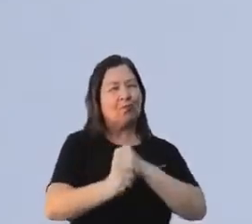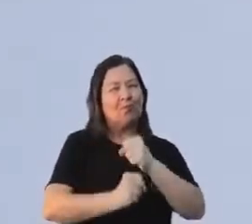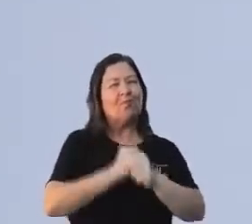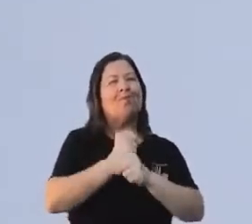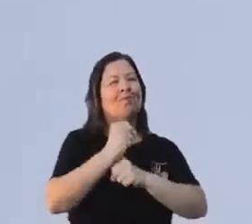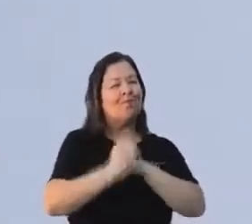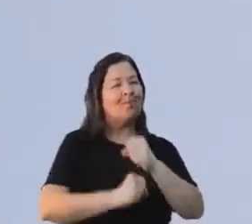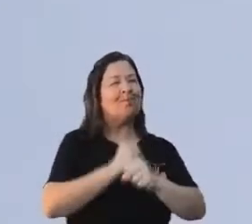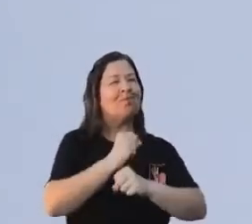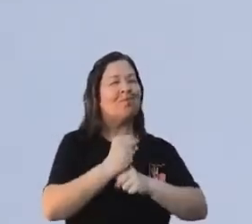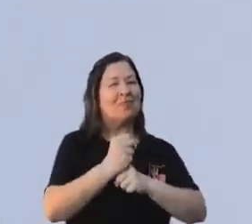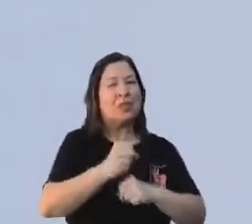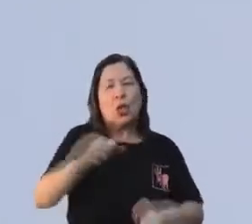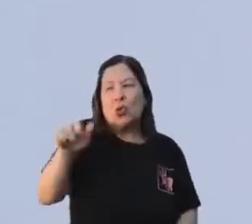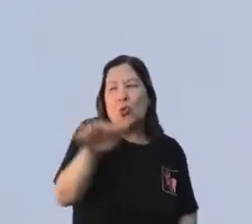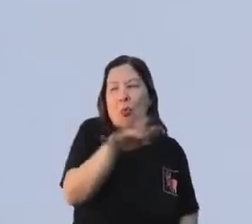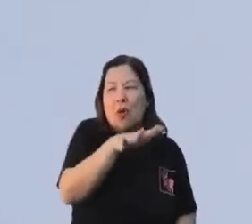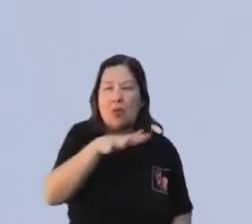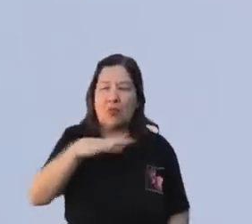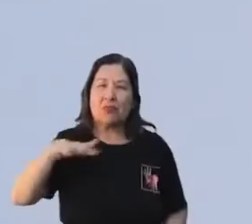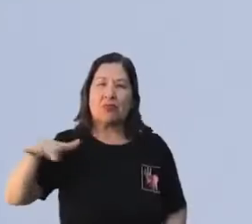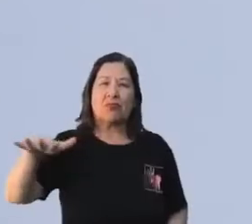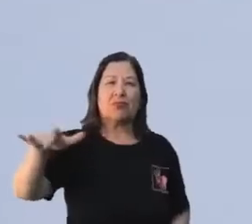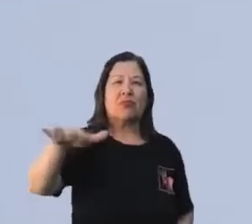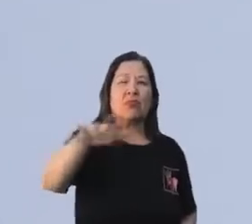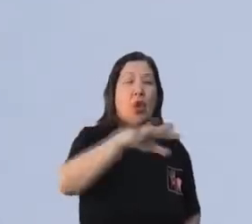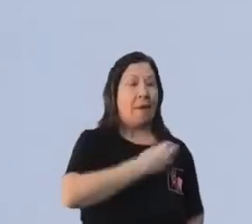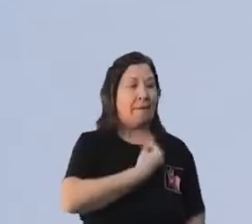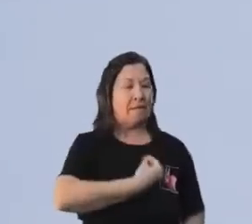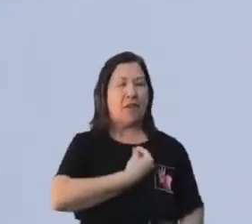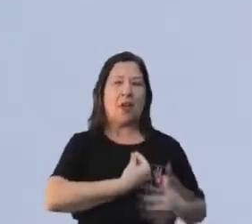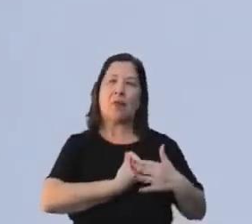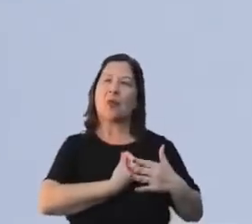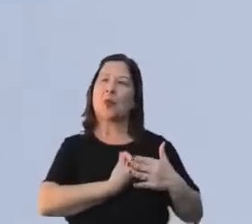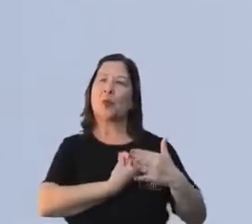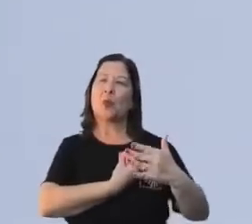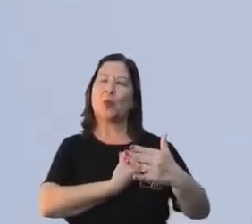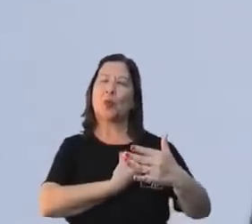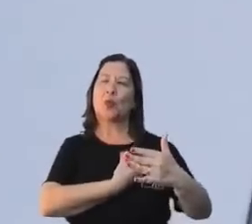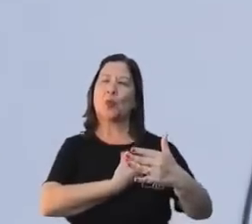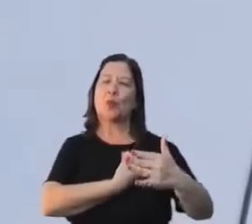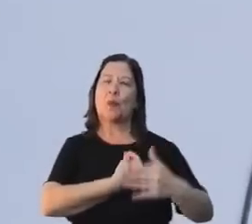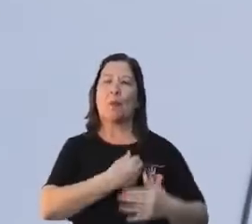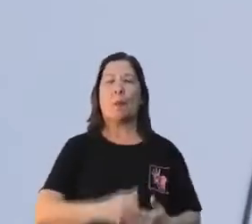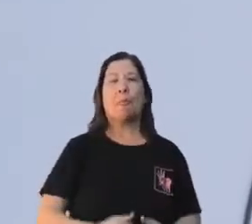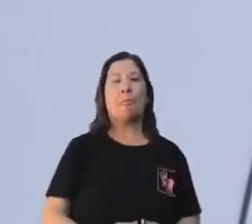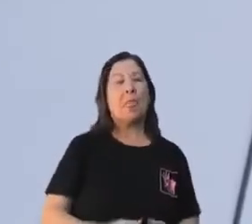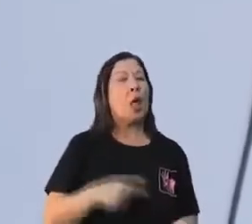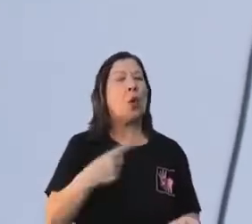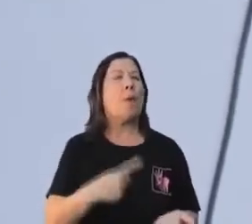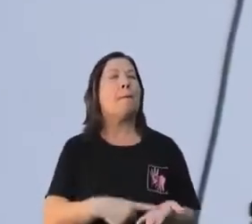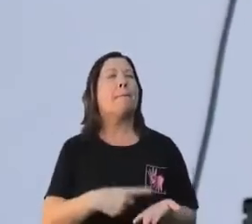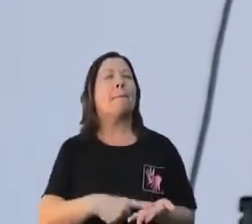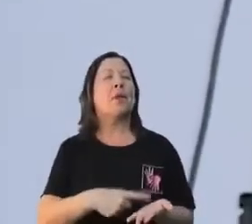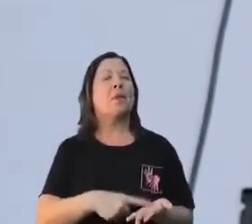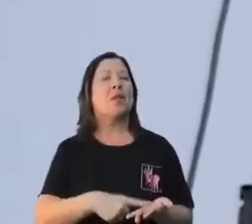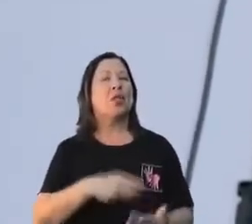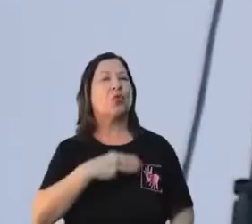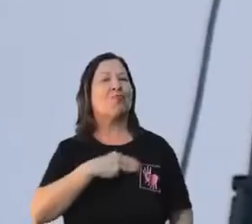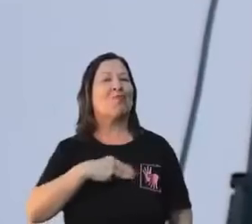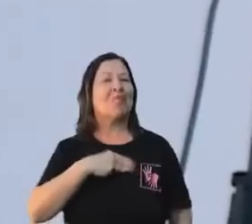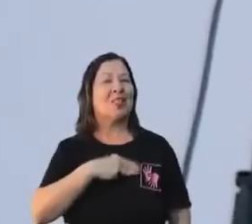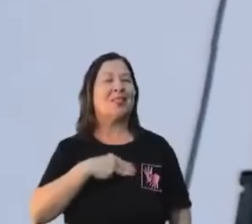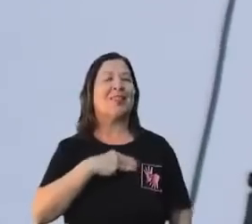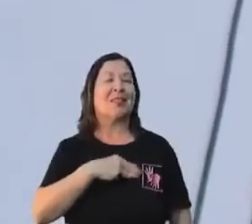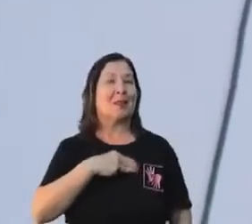onda de avivamento e de compromisso missionário. Esse movimento